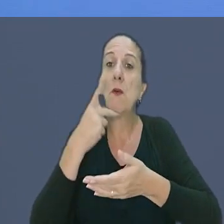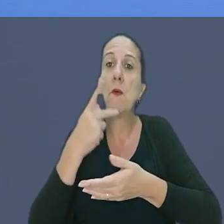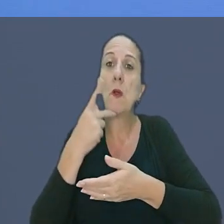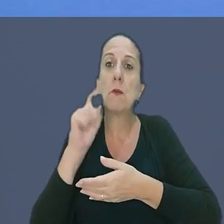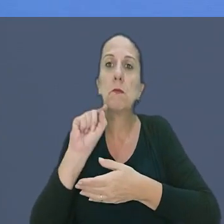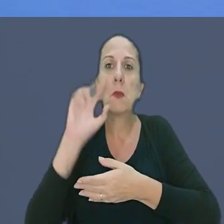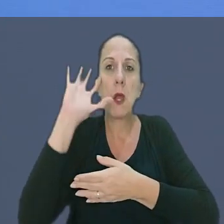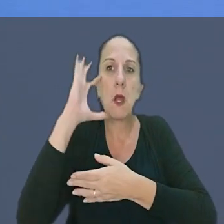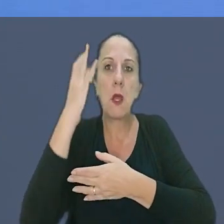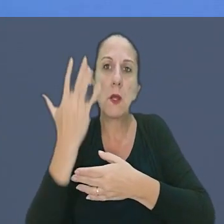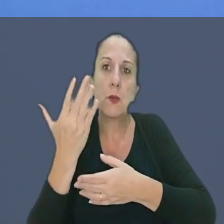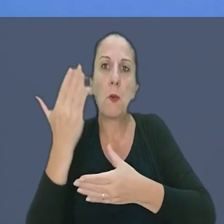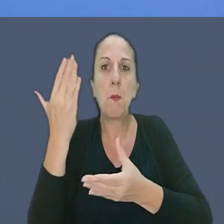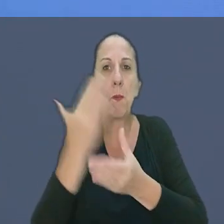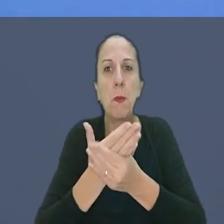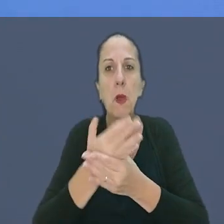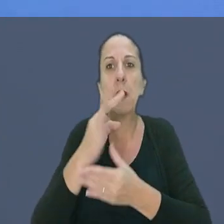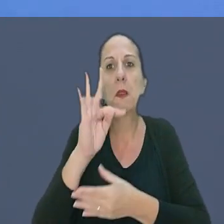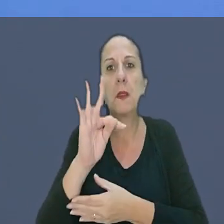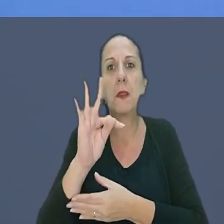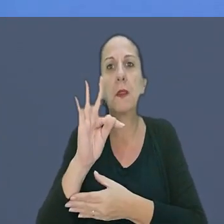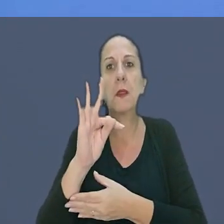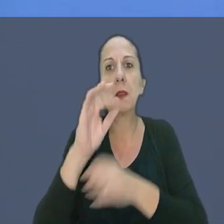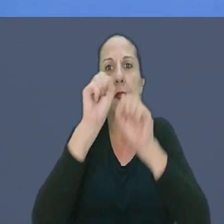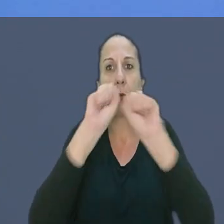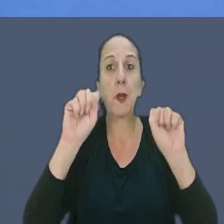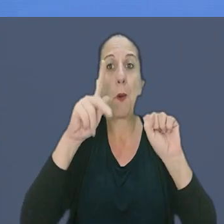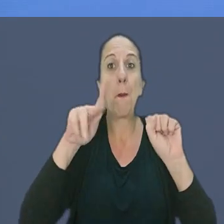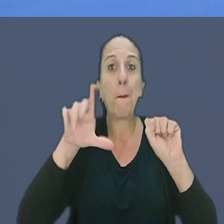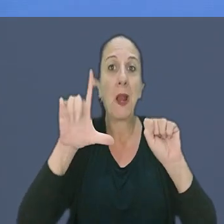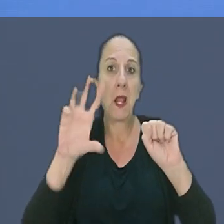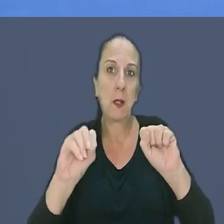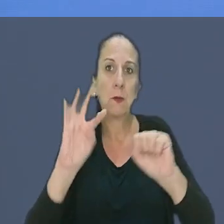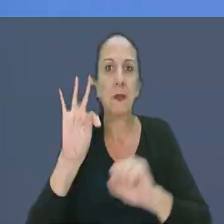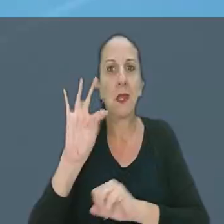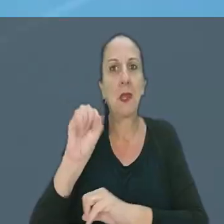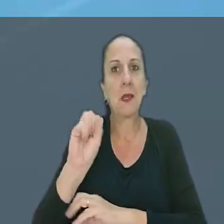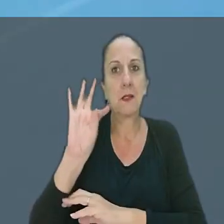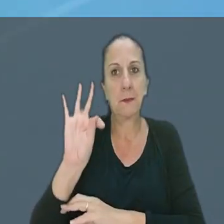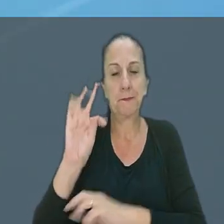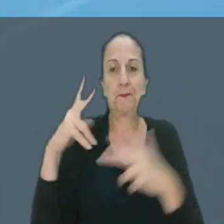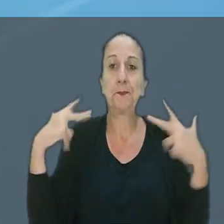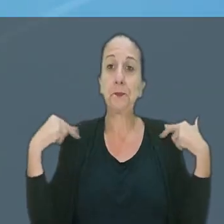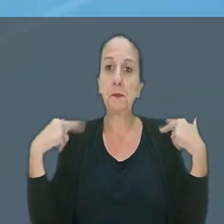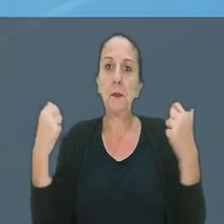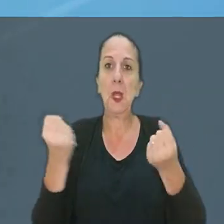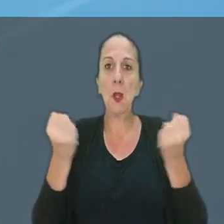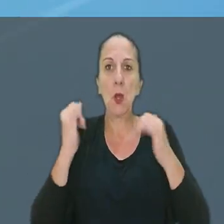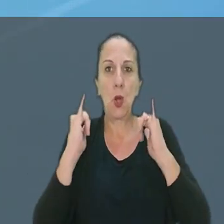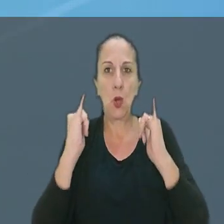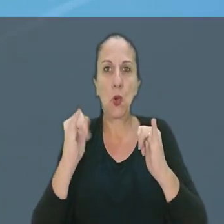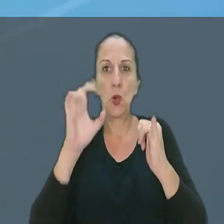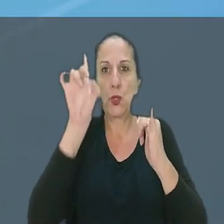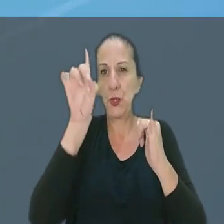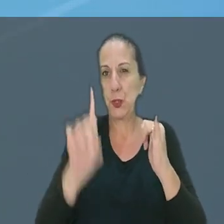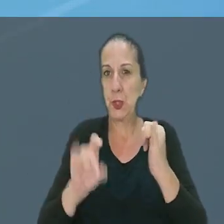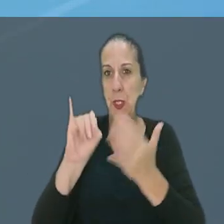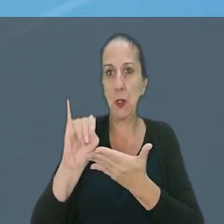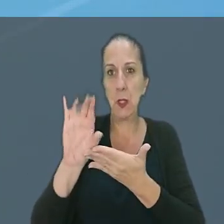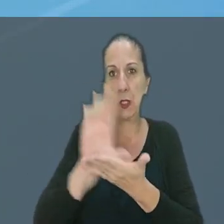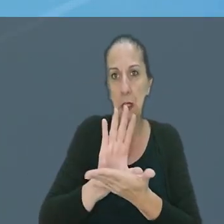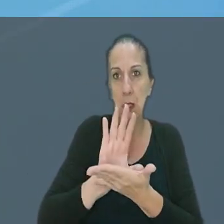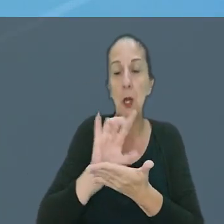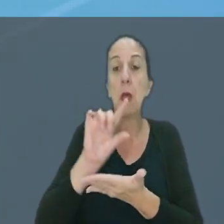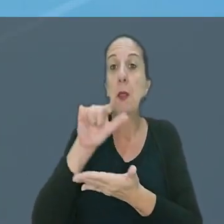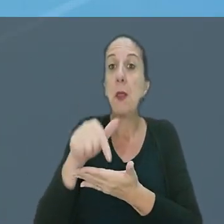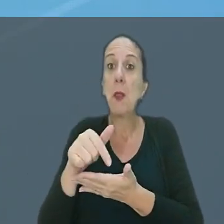inconstitucionalidade e determinou o encaminhamento do processo ao Tribunal Pleno do TST. A seguir, motorista de ônibus obtém